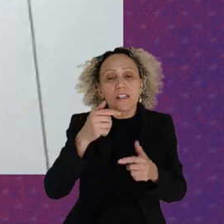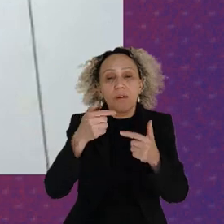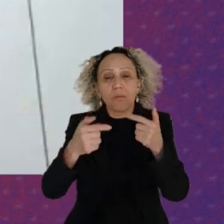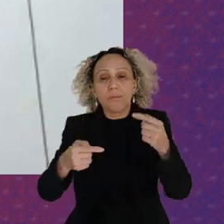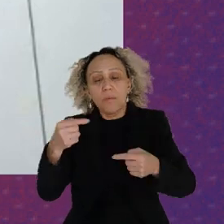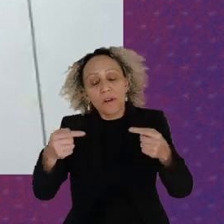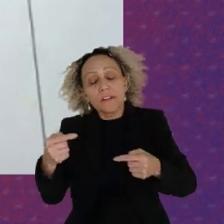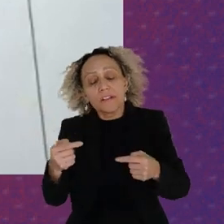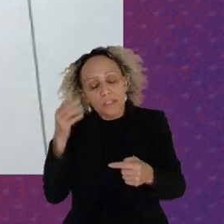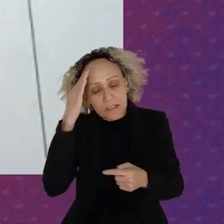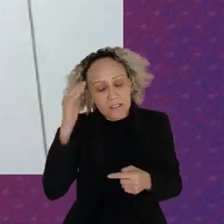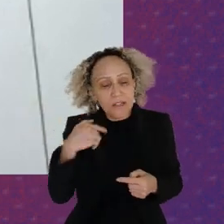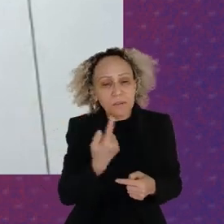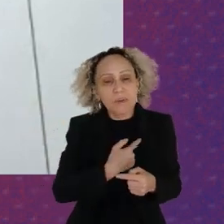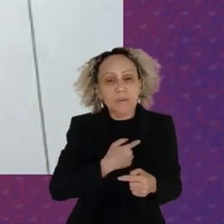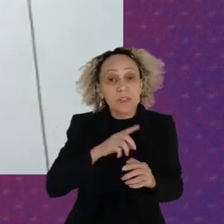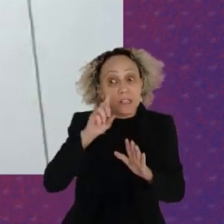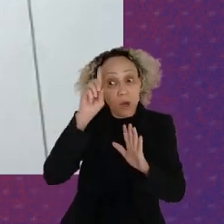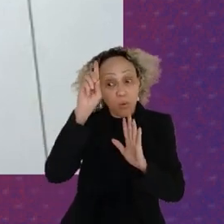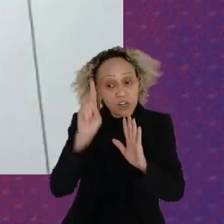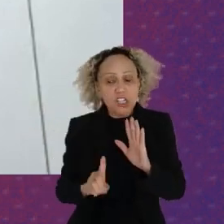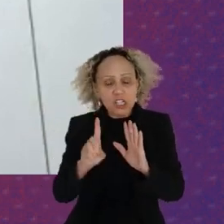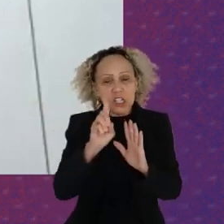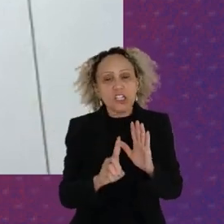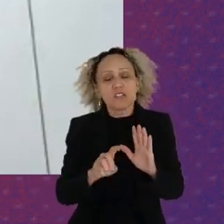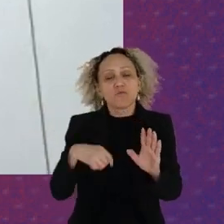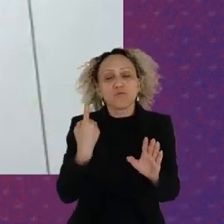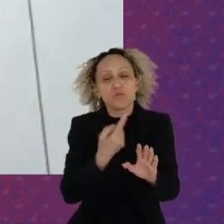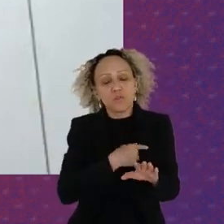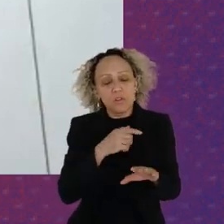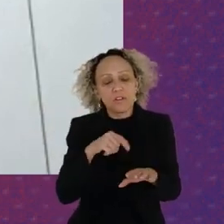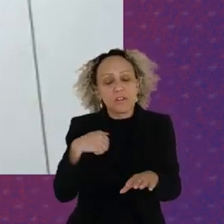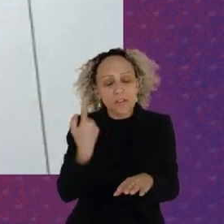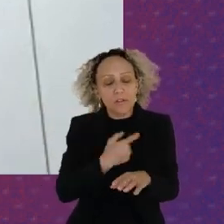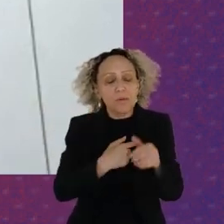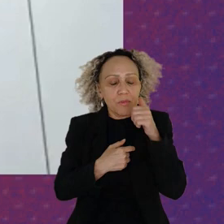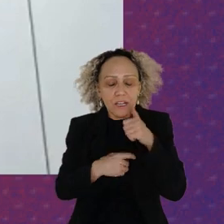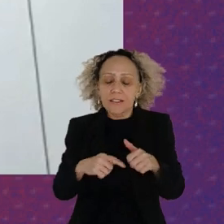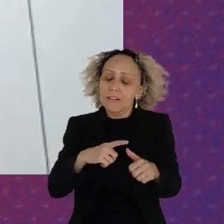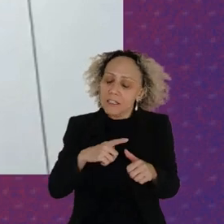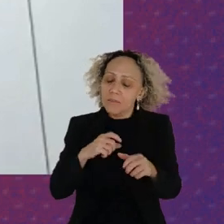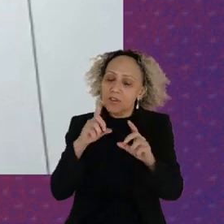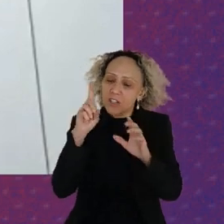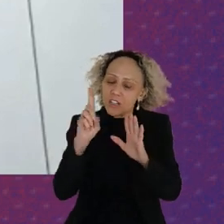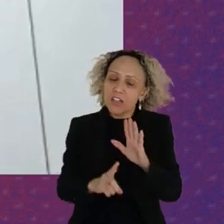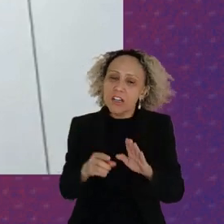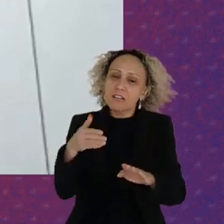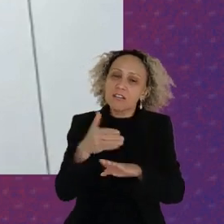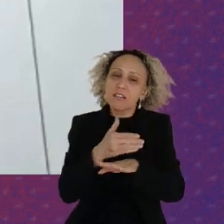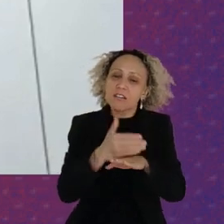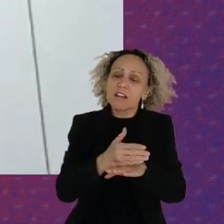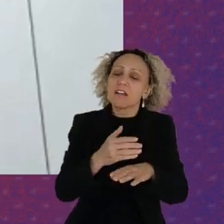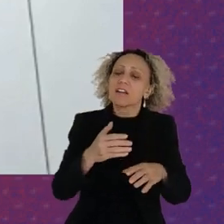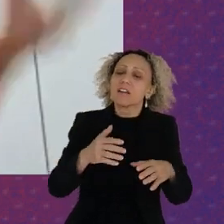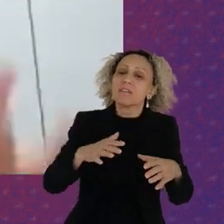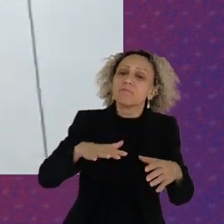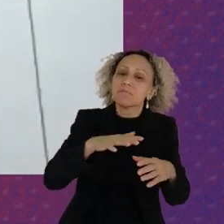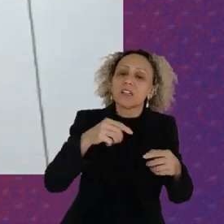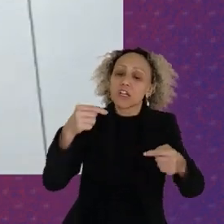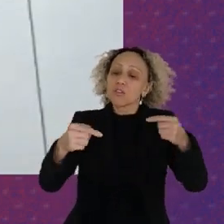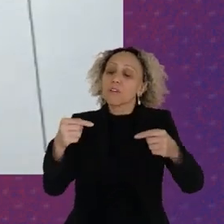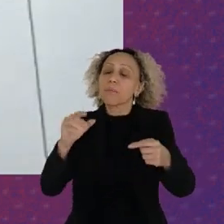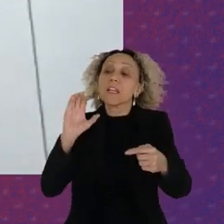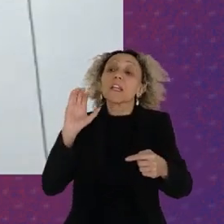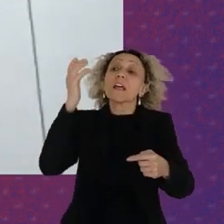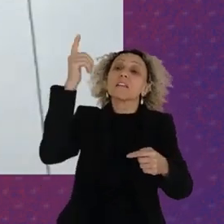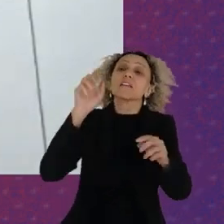direitos nosso, né? A gente tem o direito de ocupar esses espaços, de fazer parte das discussões para decidir sobre os grandes